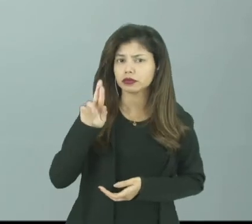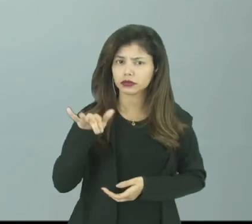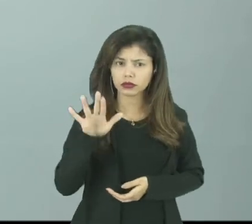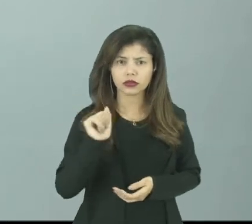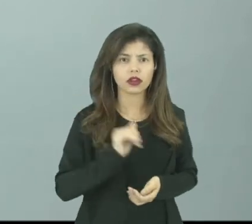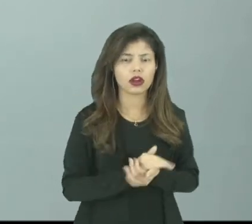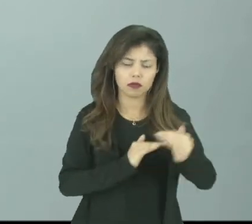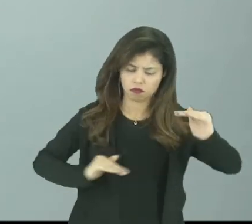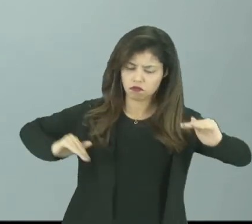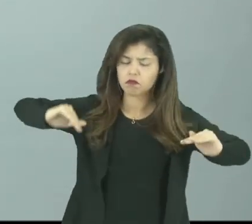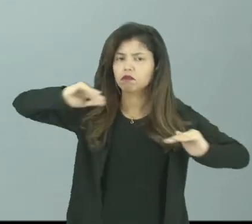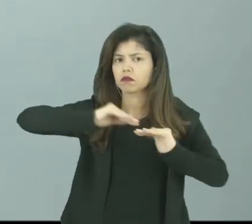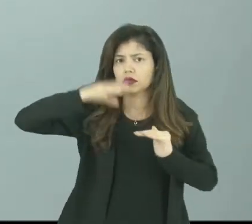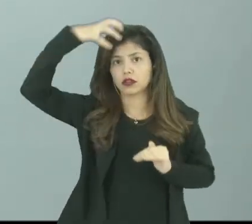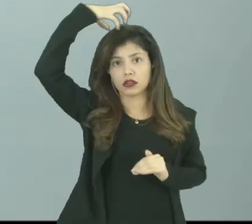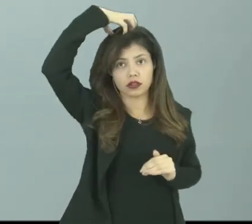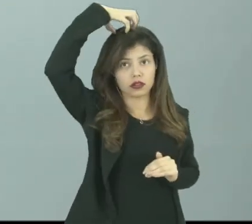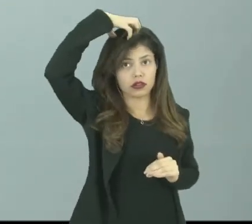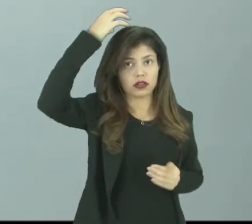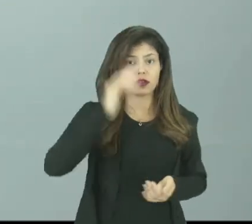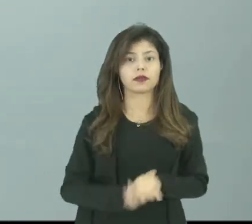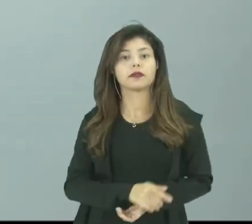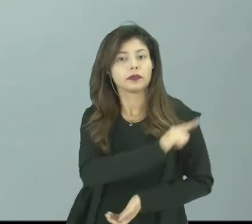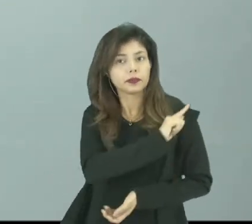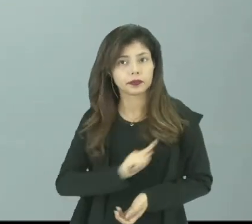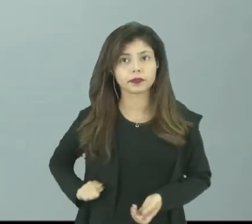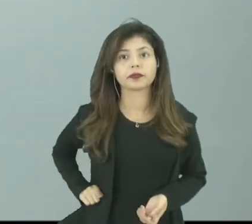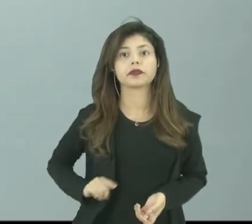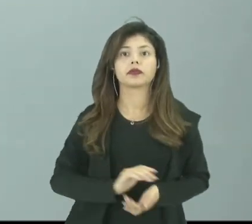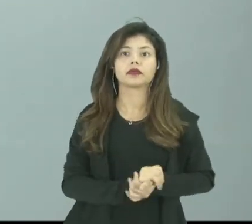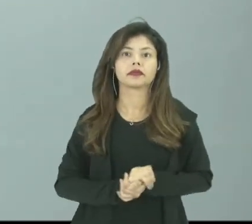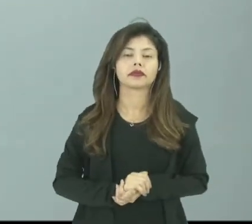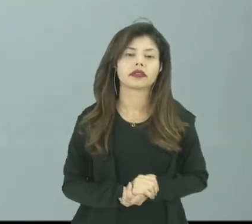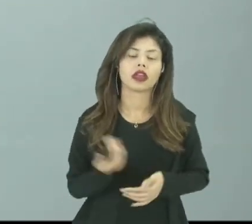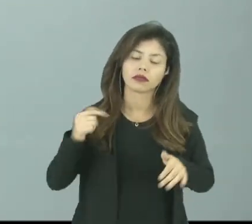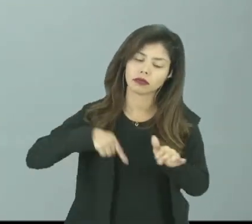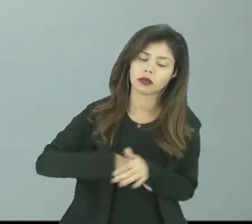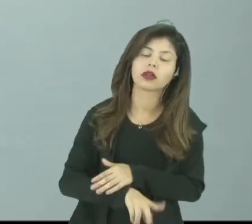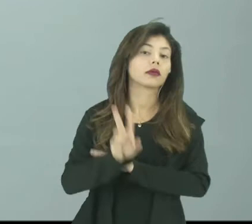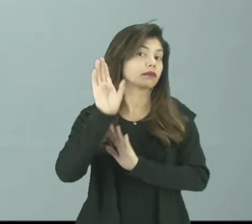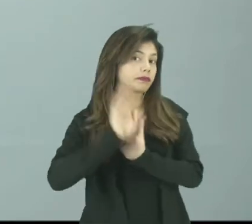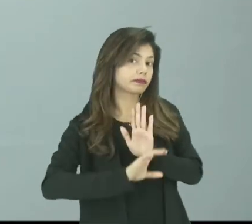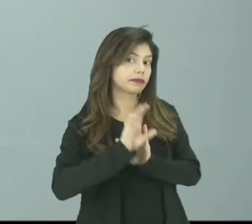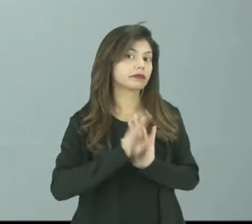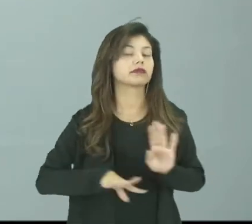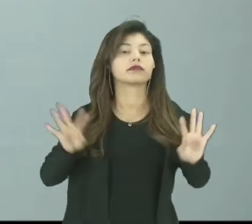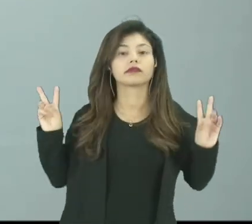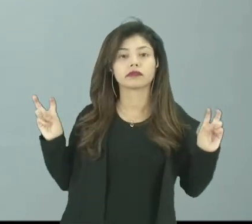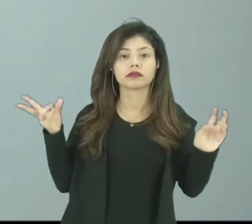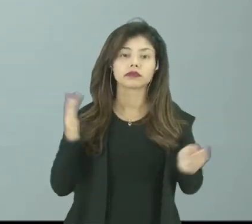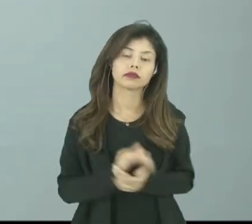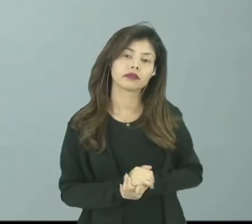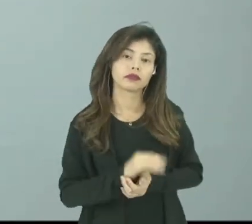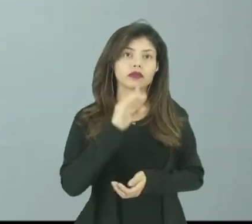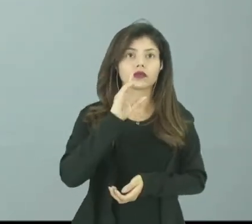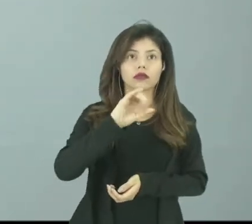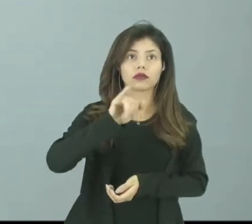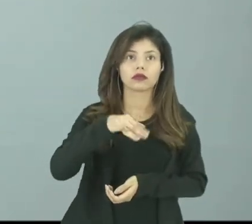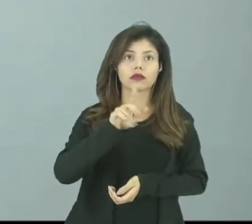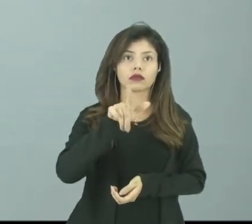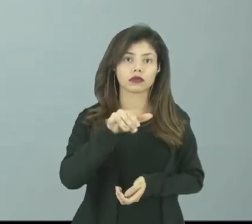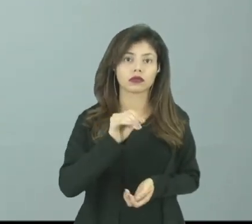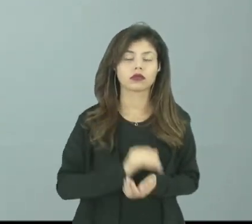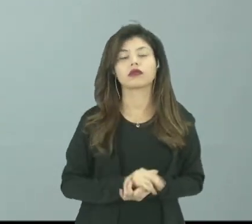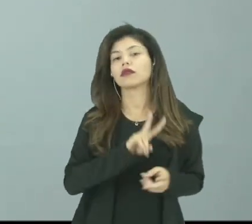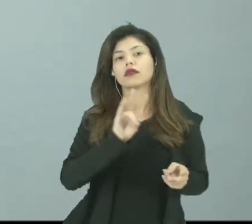esse soberano, para esse rei, para poder ser governado. Mas dentro dessa concepção, John Locke vai dizer